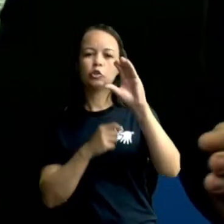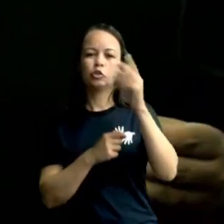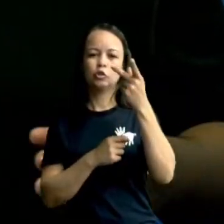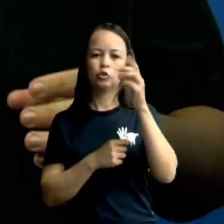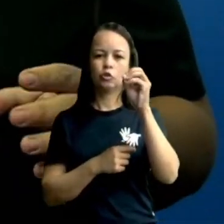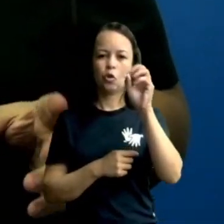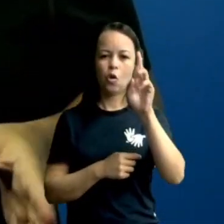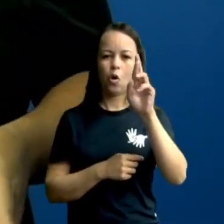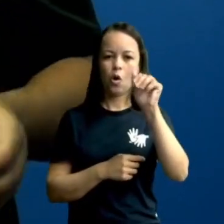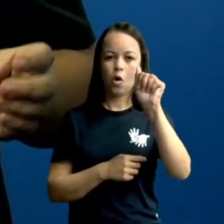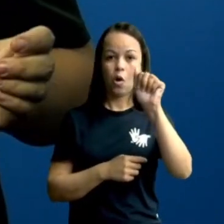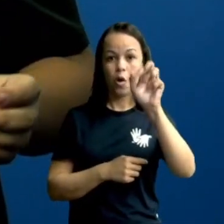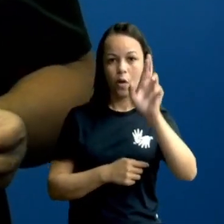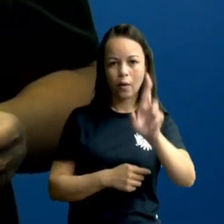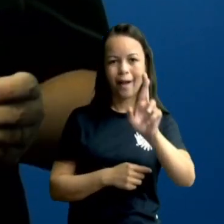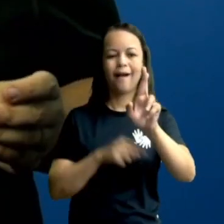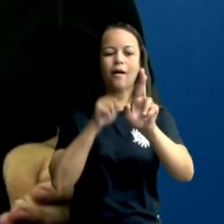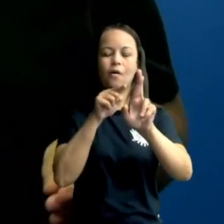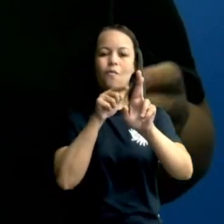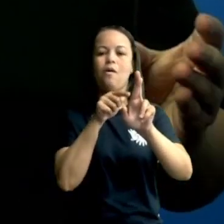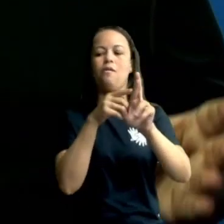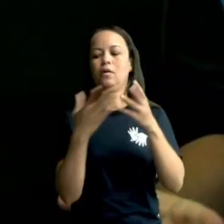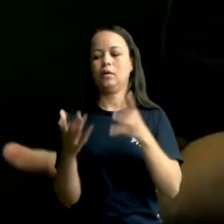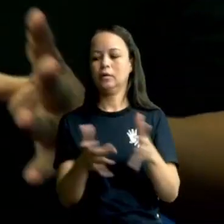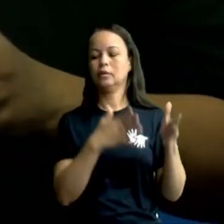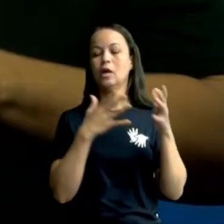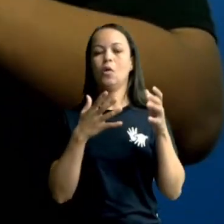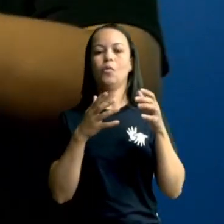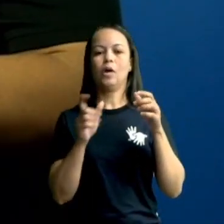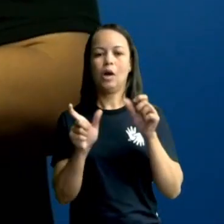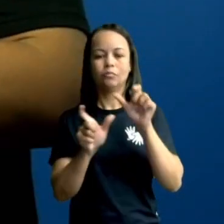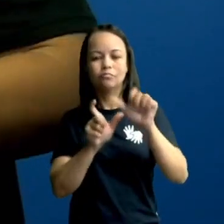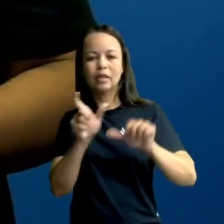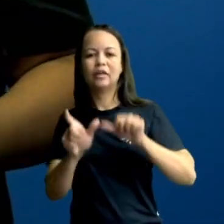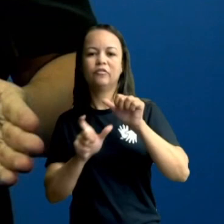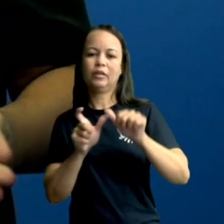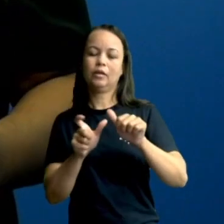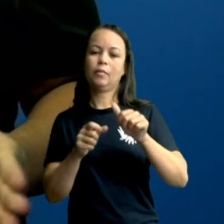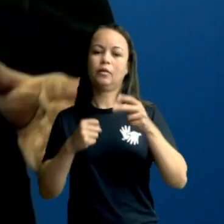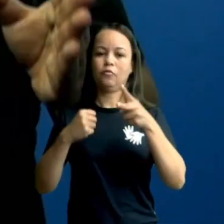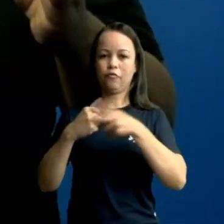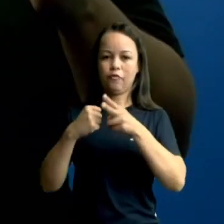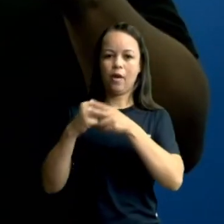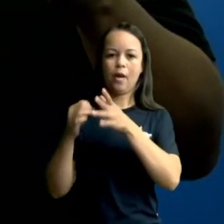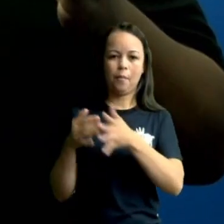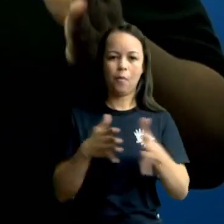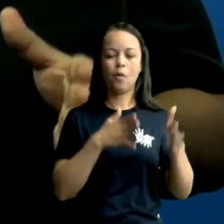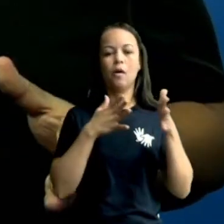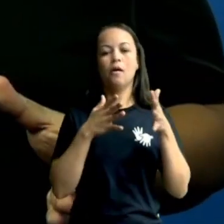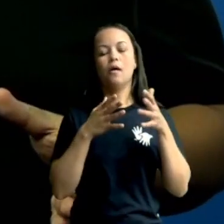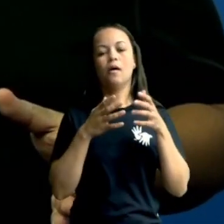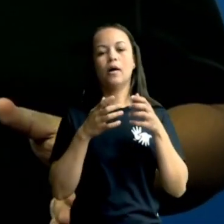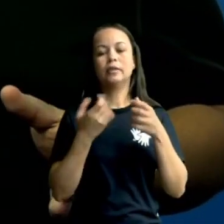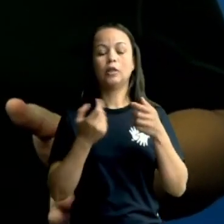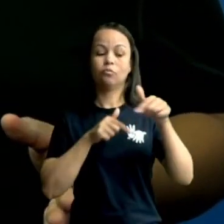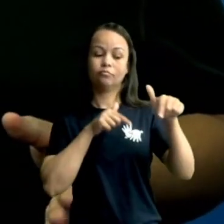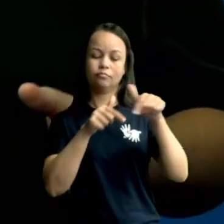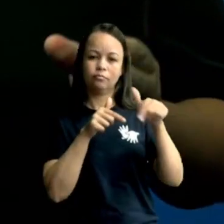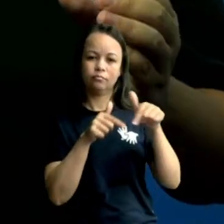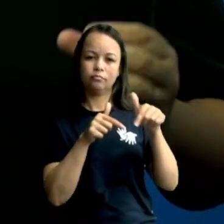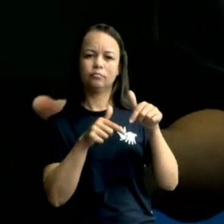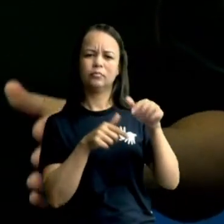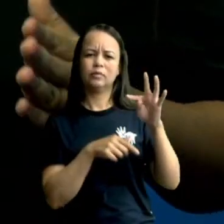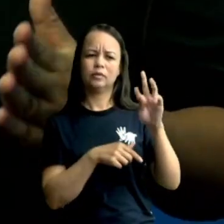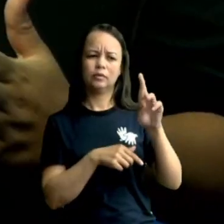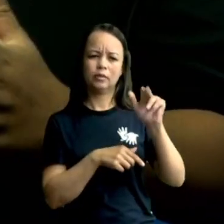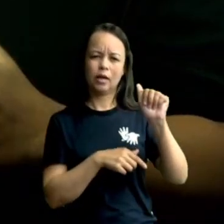deverbais. Vê que só interessante. Esses são os substantivos derivados a partir de verbo. Ou seja, trabalho, ele